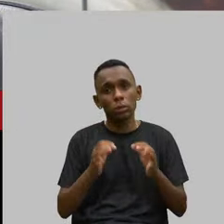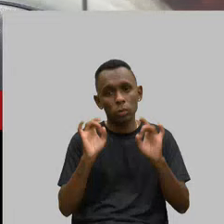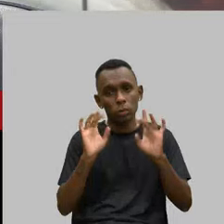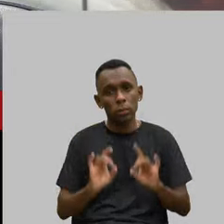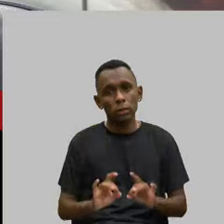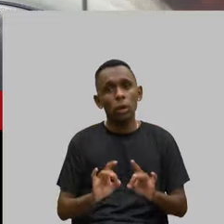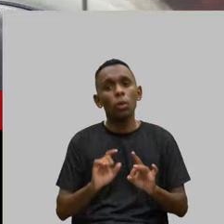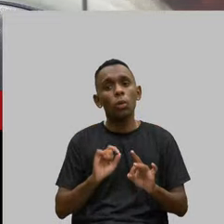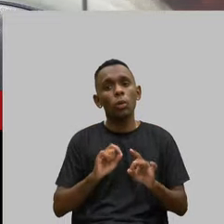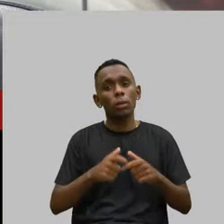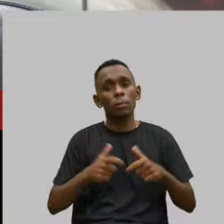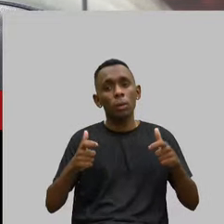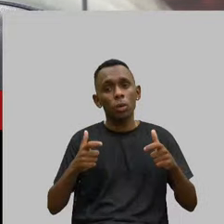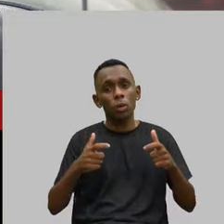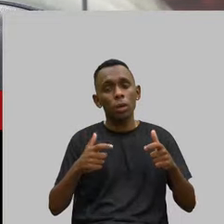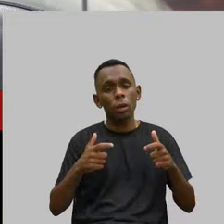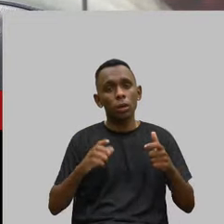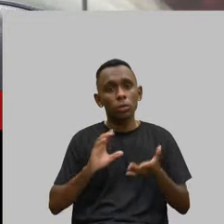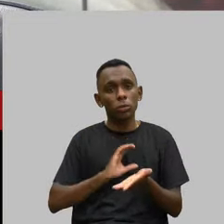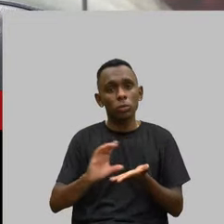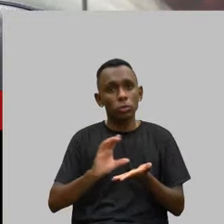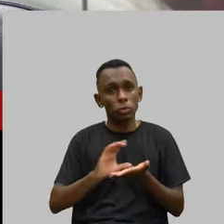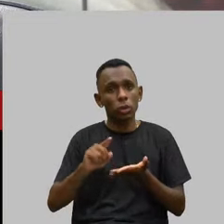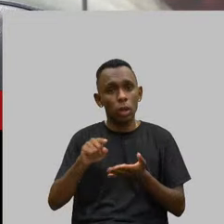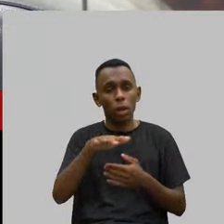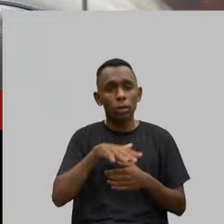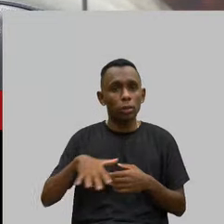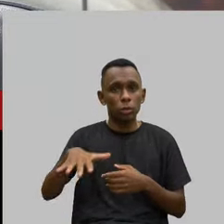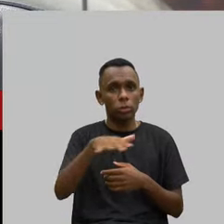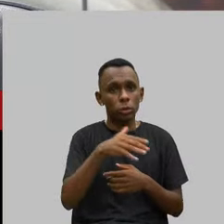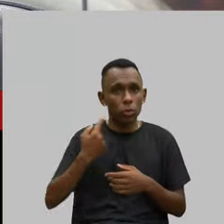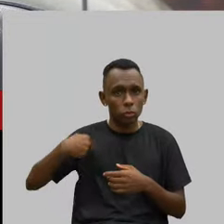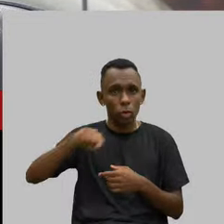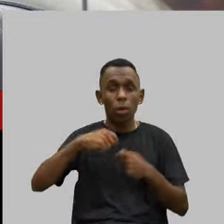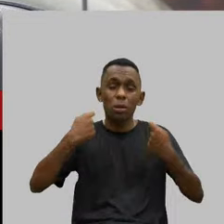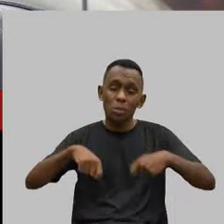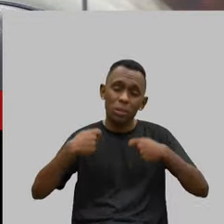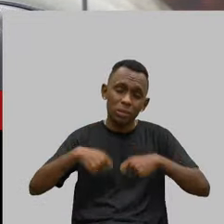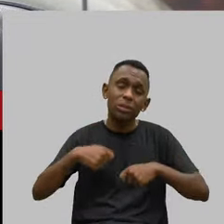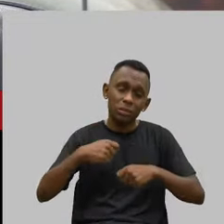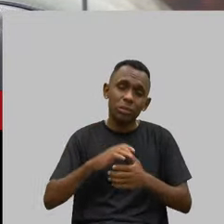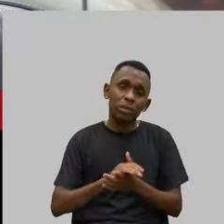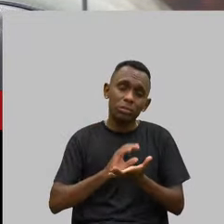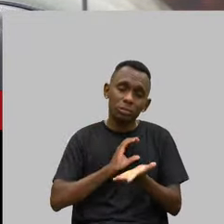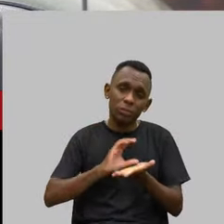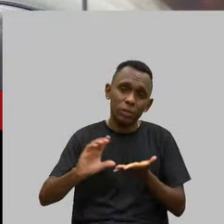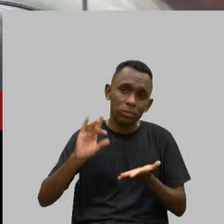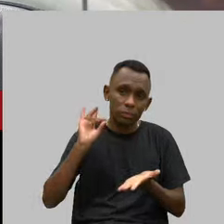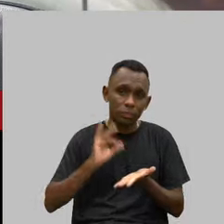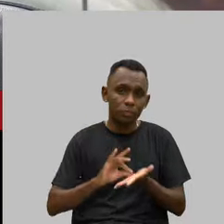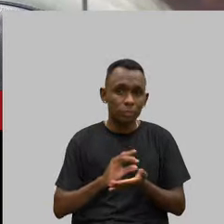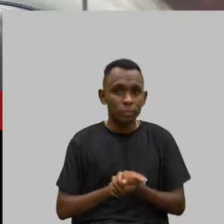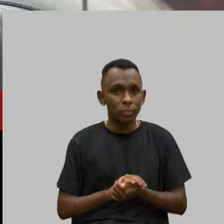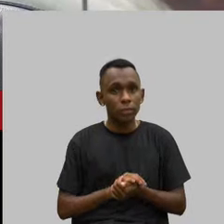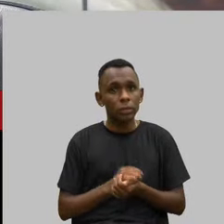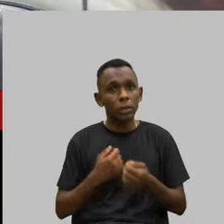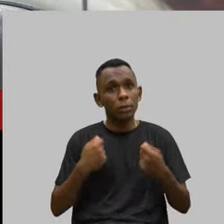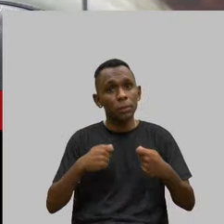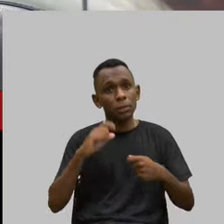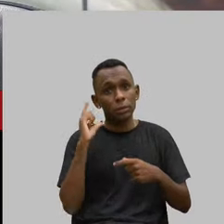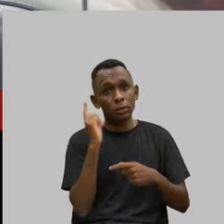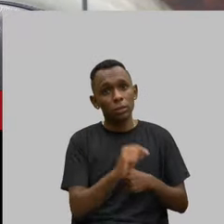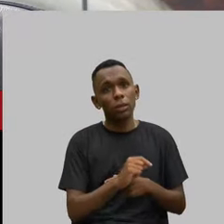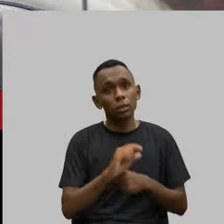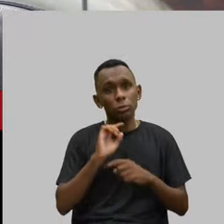para que a maior parte desses recursos Fiquem lá na nossa região que precisa tanto de investimento eu vou ter que sair mais